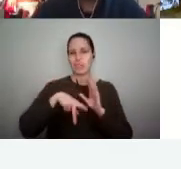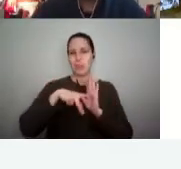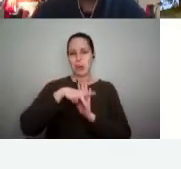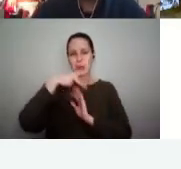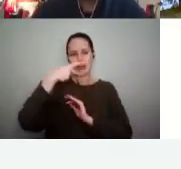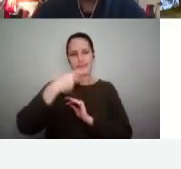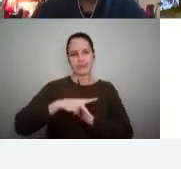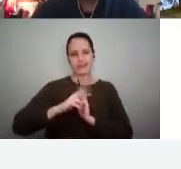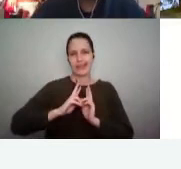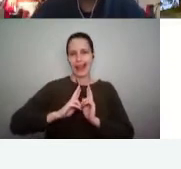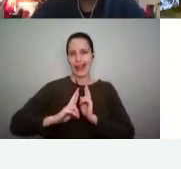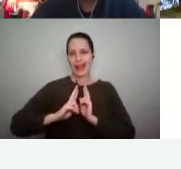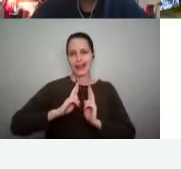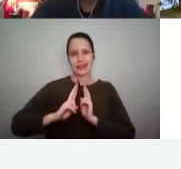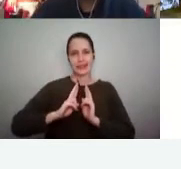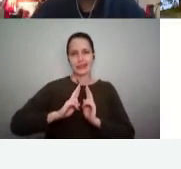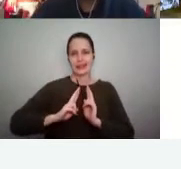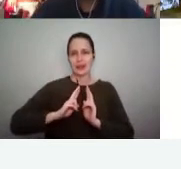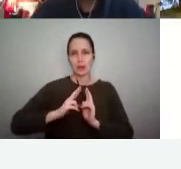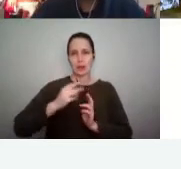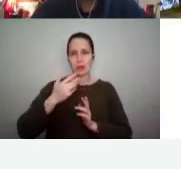relações. Basta ver